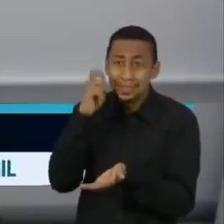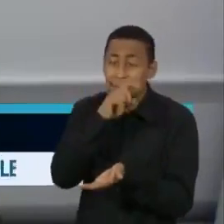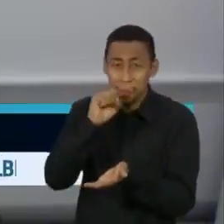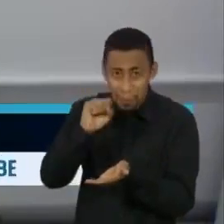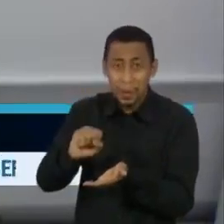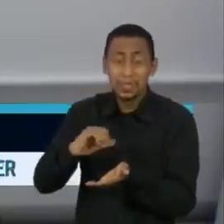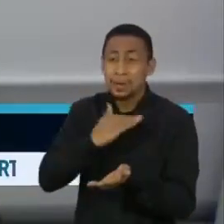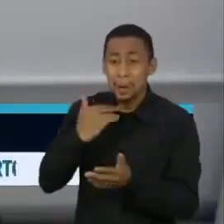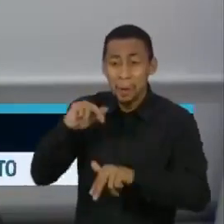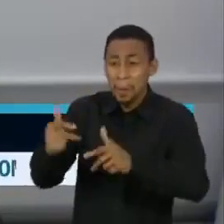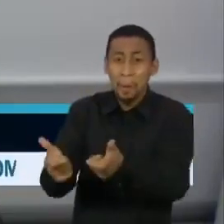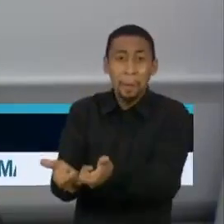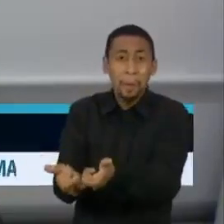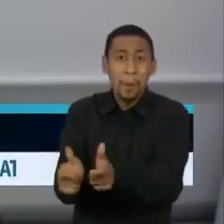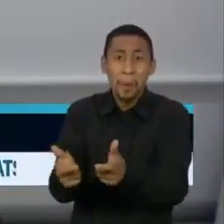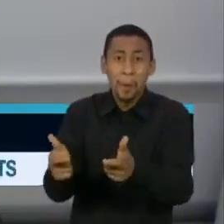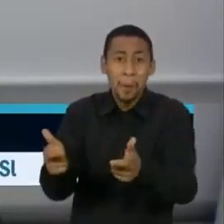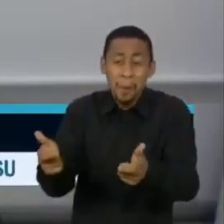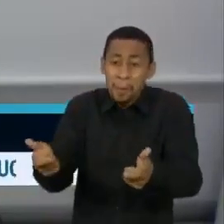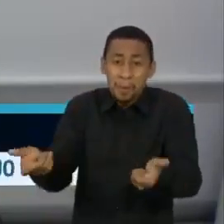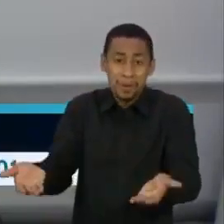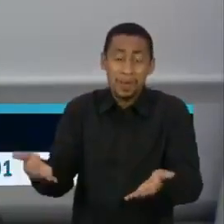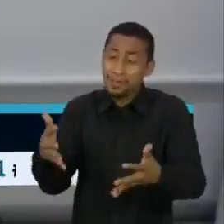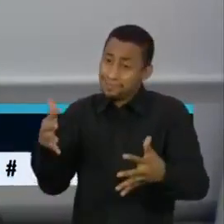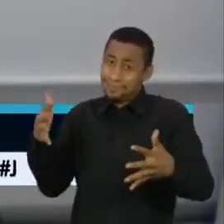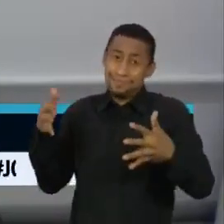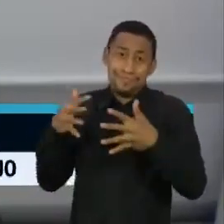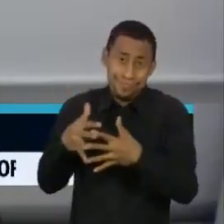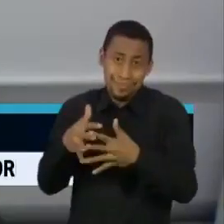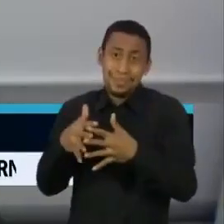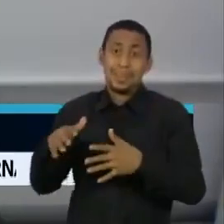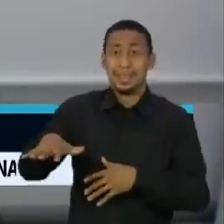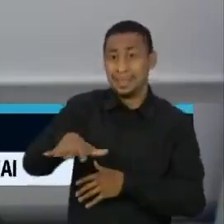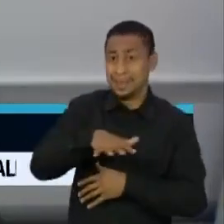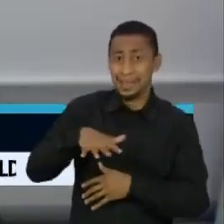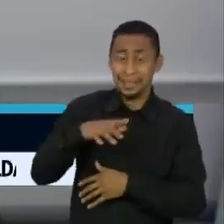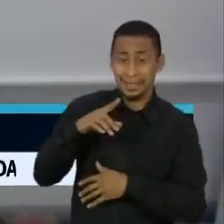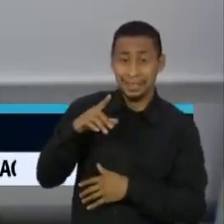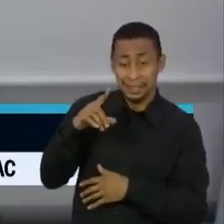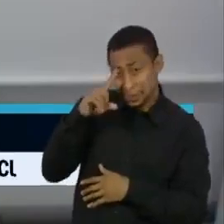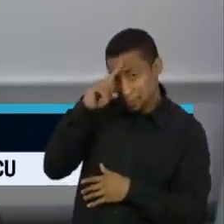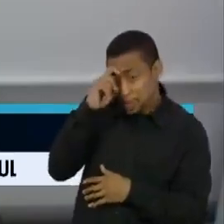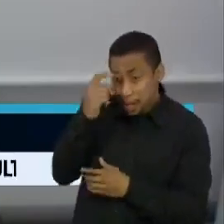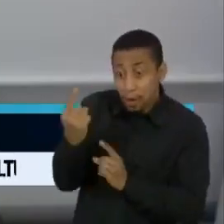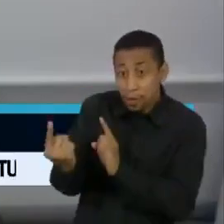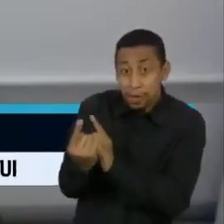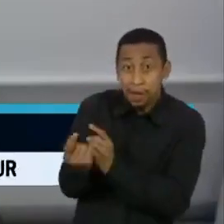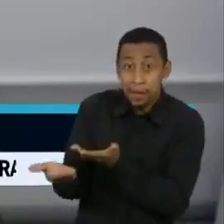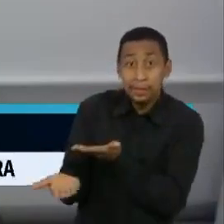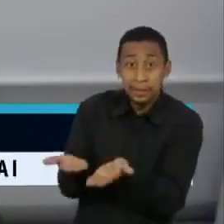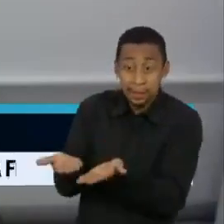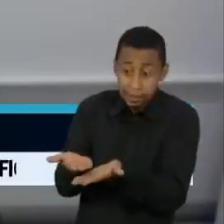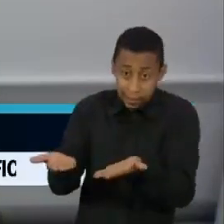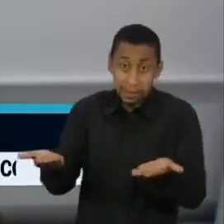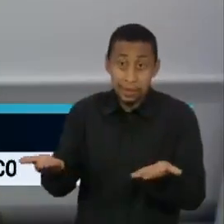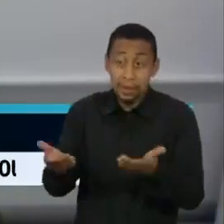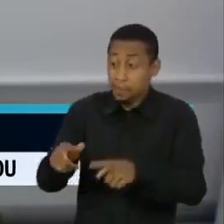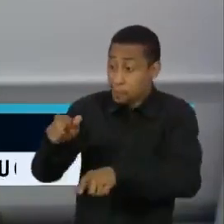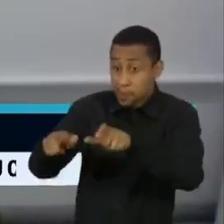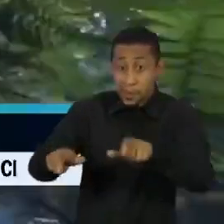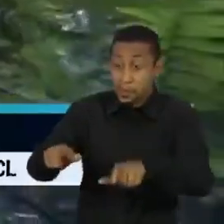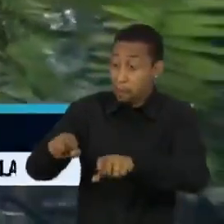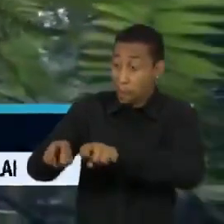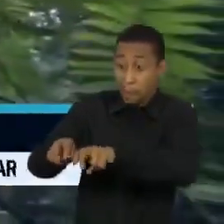ali um pequeno colapso naquele sistema local que vai atender a demanda